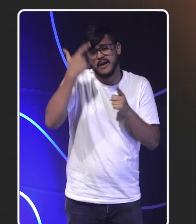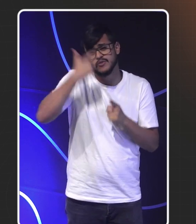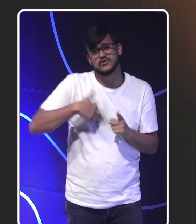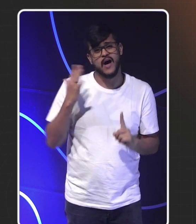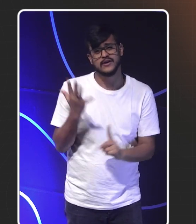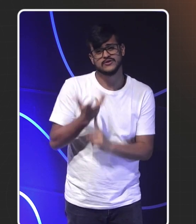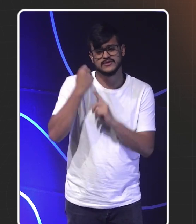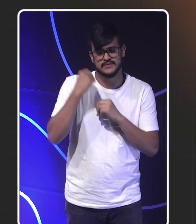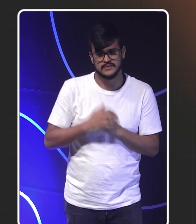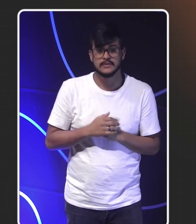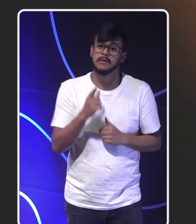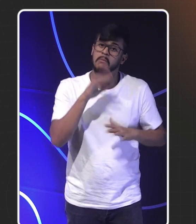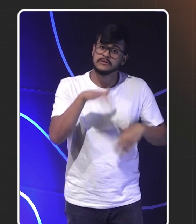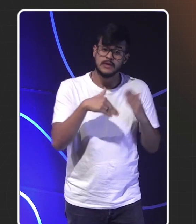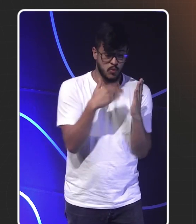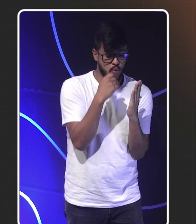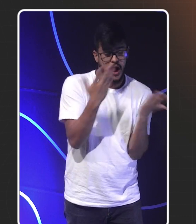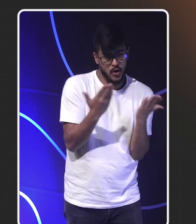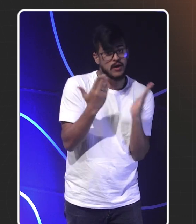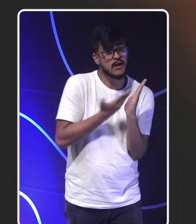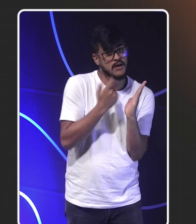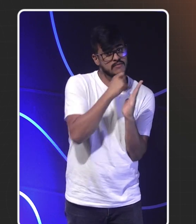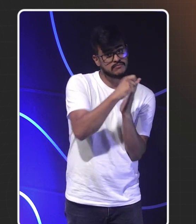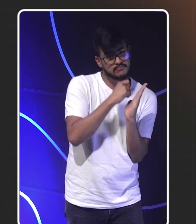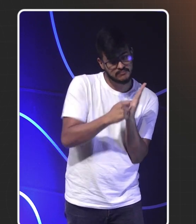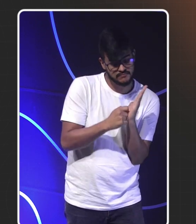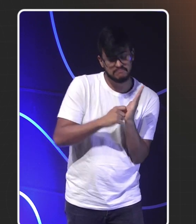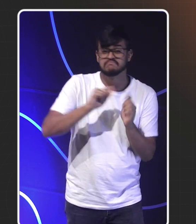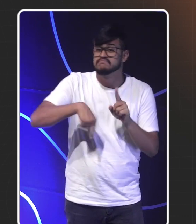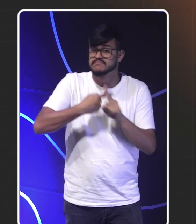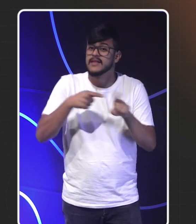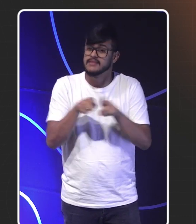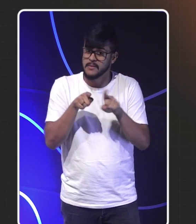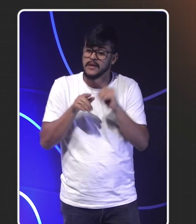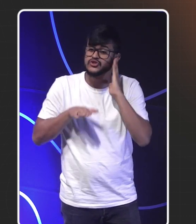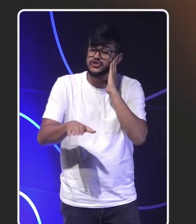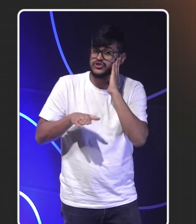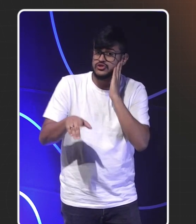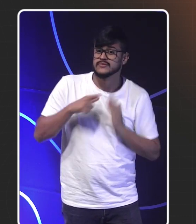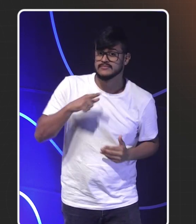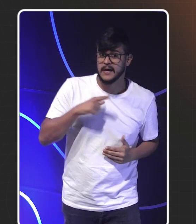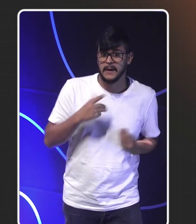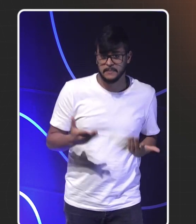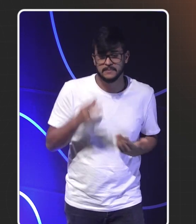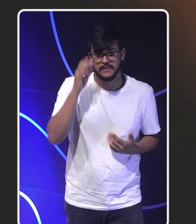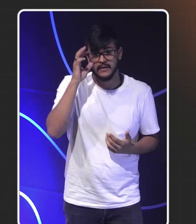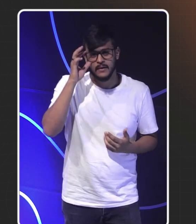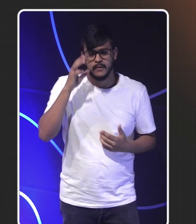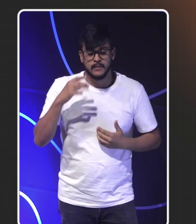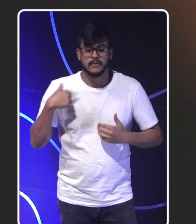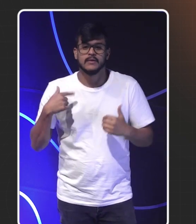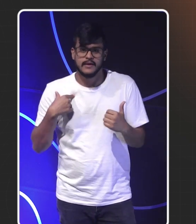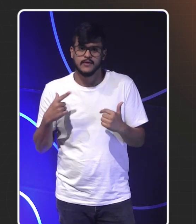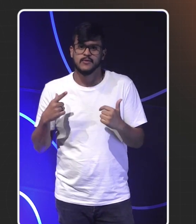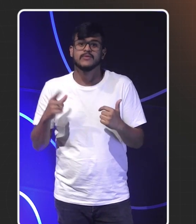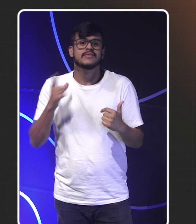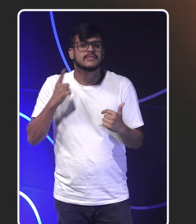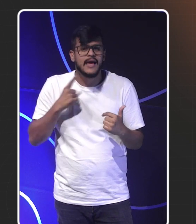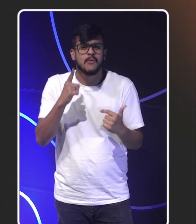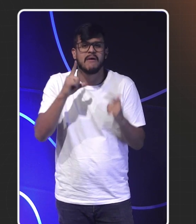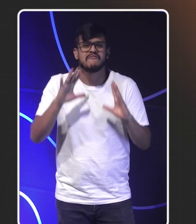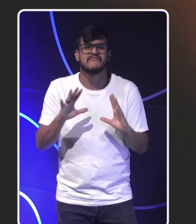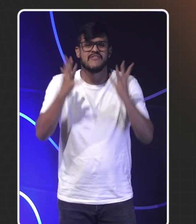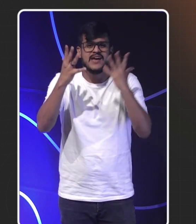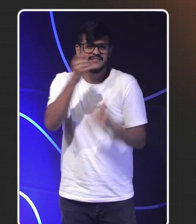gosto de escrever, eu estou desenvolvendo um livro, eu sou DJ, então eu sou residente numa festa em Madureira, aqui no